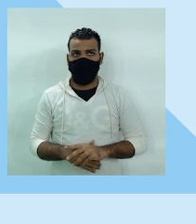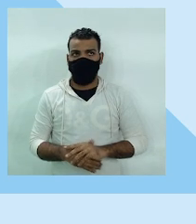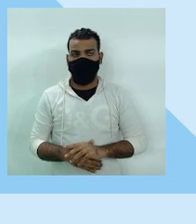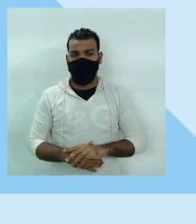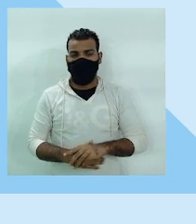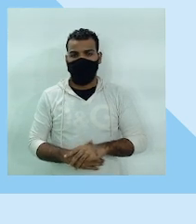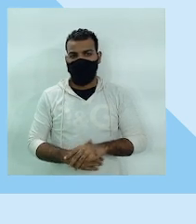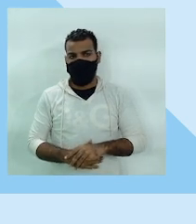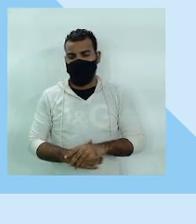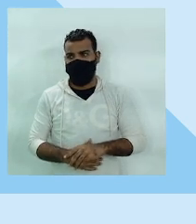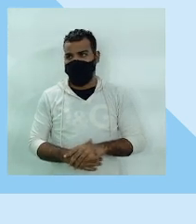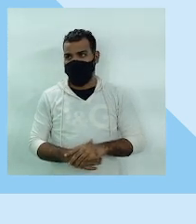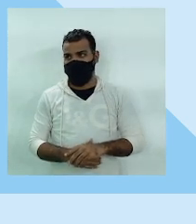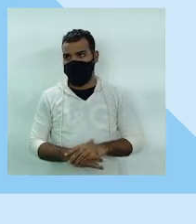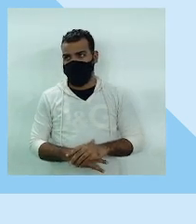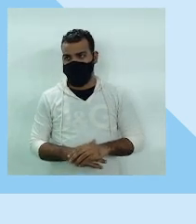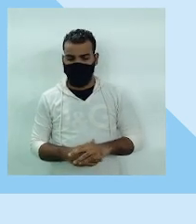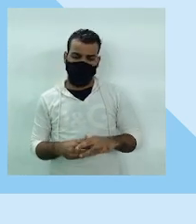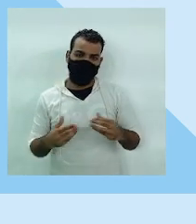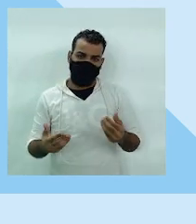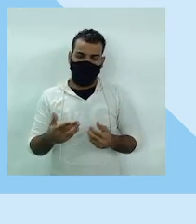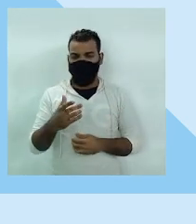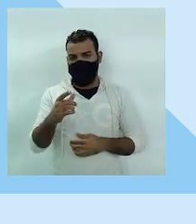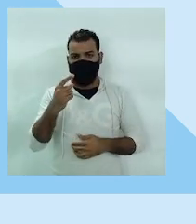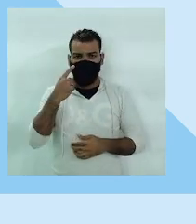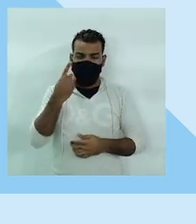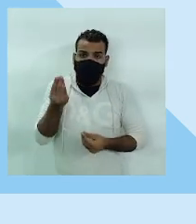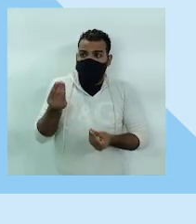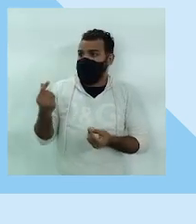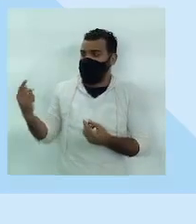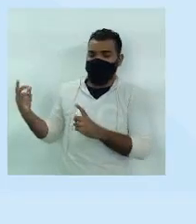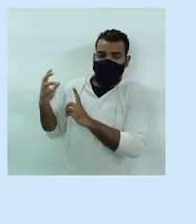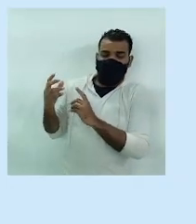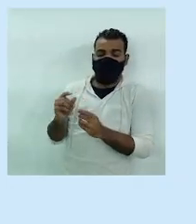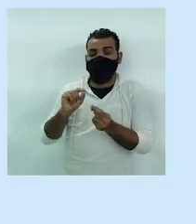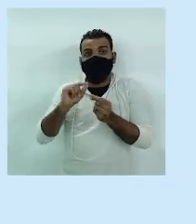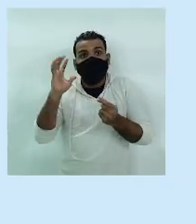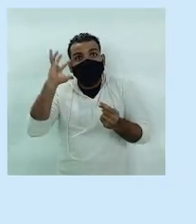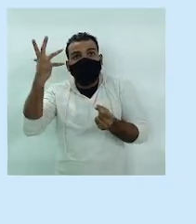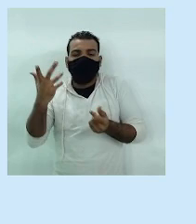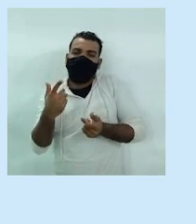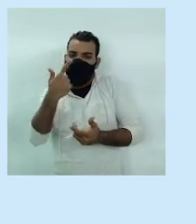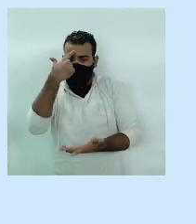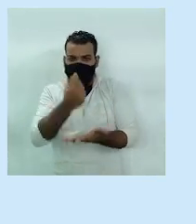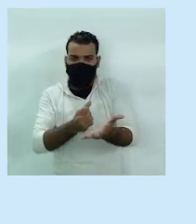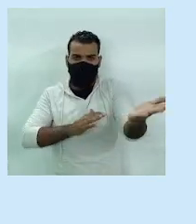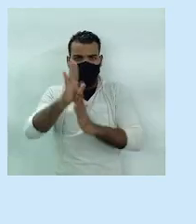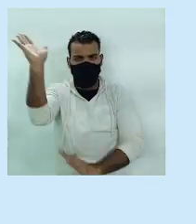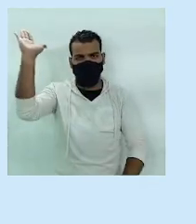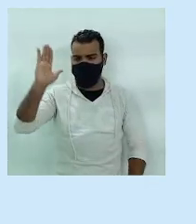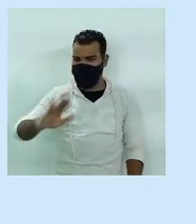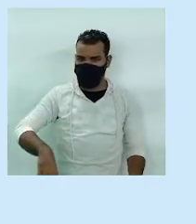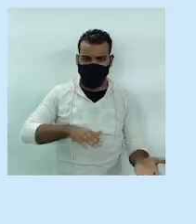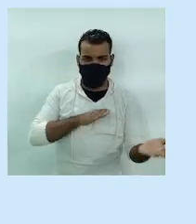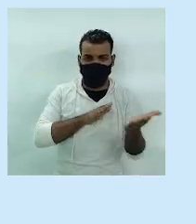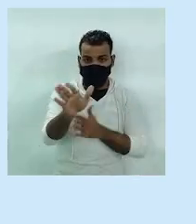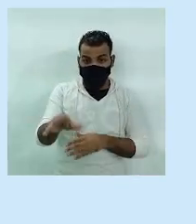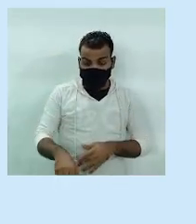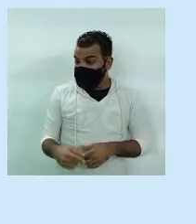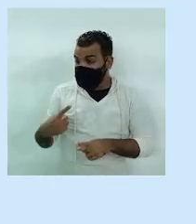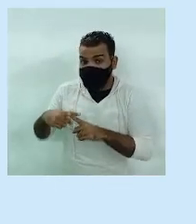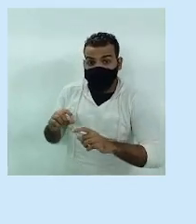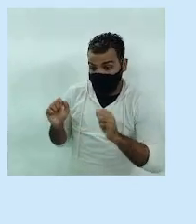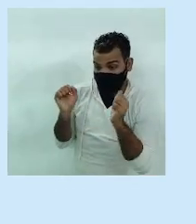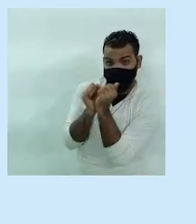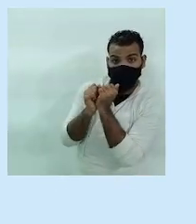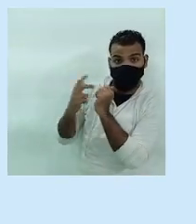Então a alternativa é o cara fuga. Mas o que representava a fuga? A fuga, se ele fosse aprisionado, ele